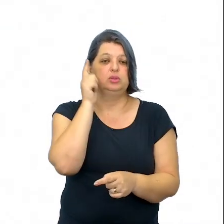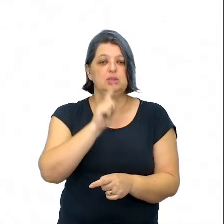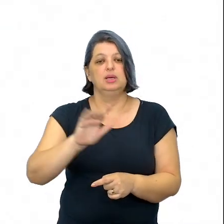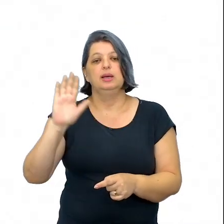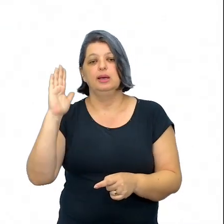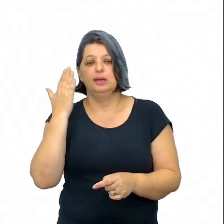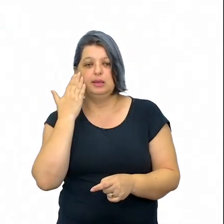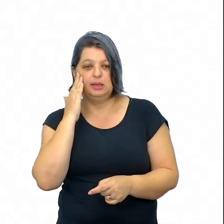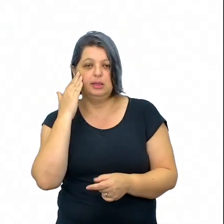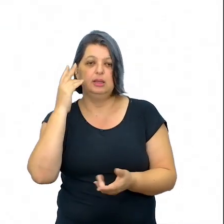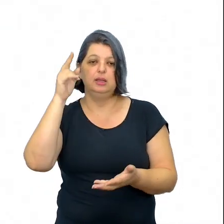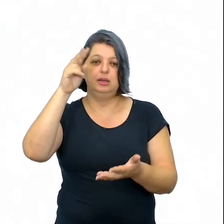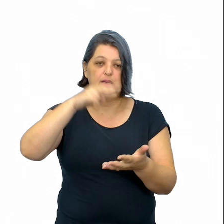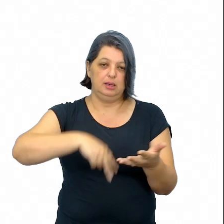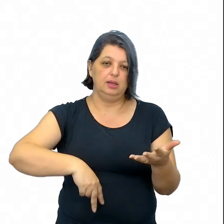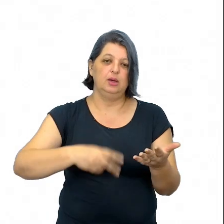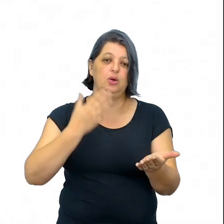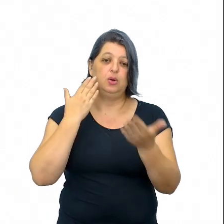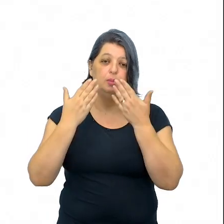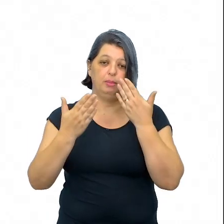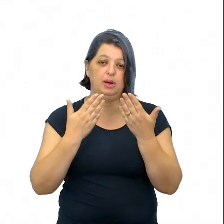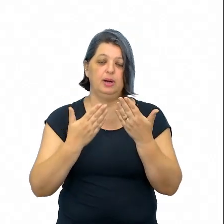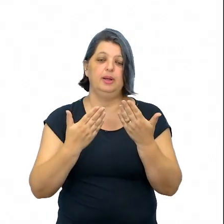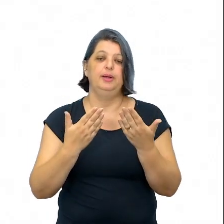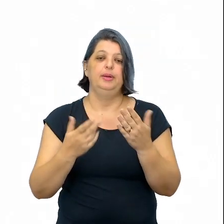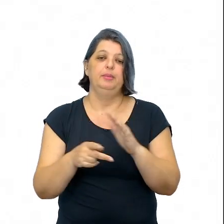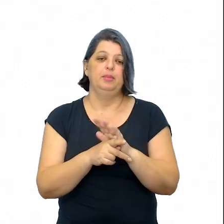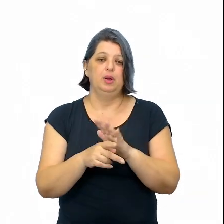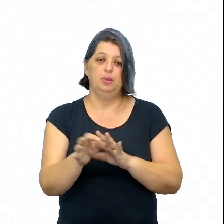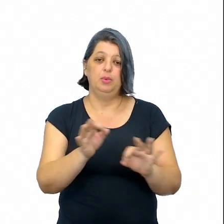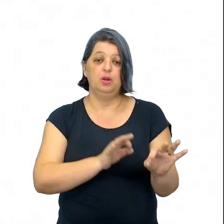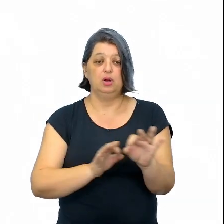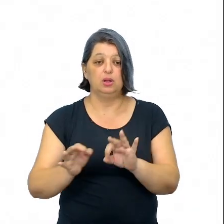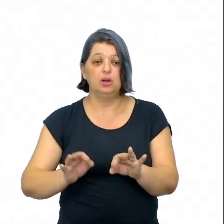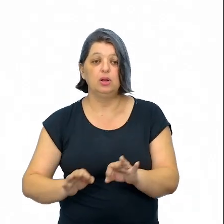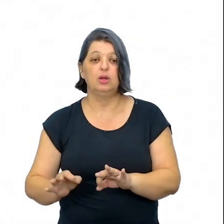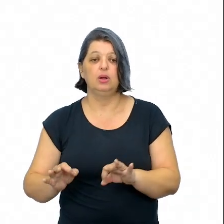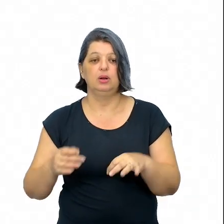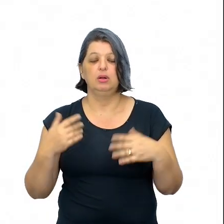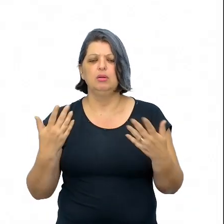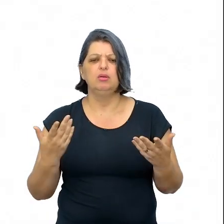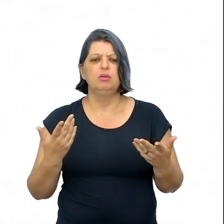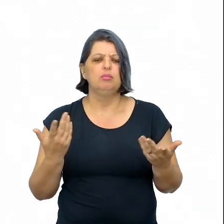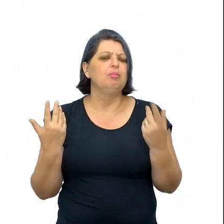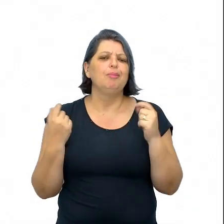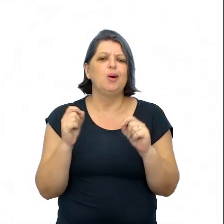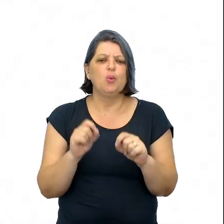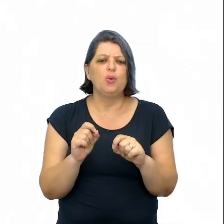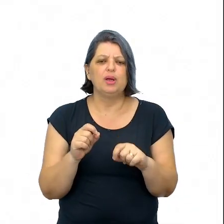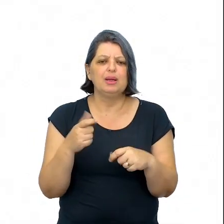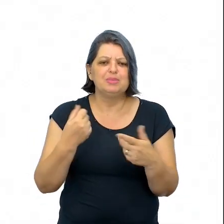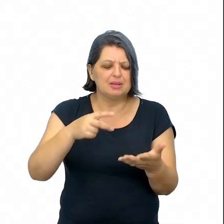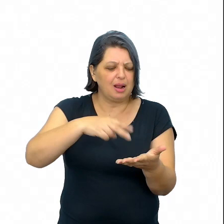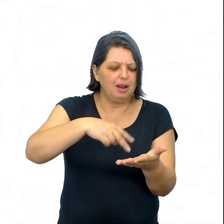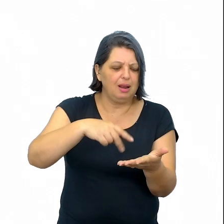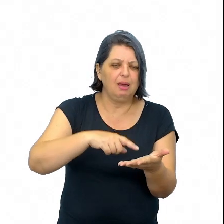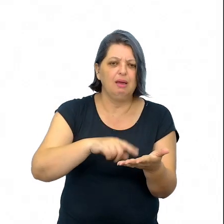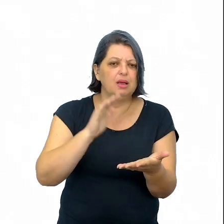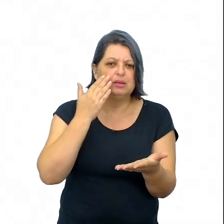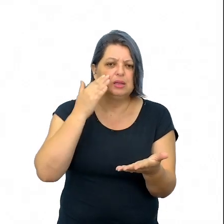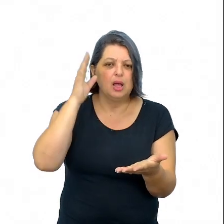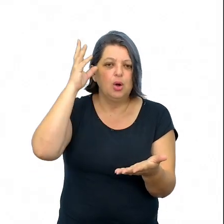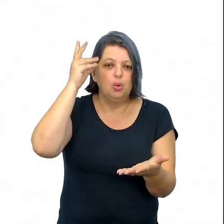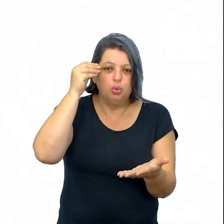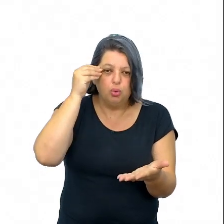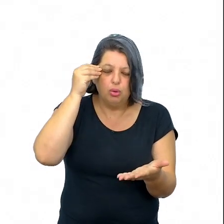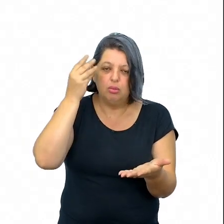consiga comparar e tem que ordenar. Então, se eu dei conta disso, ótimo. Mas o que ele tem que ler? O que ele tem que compreender?